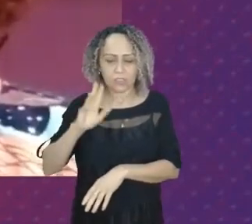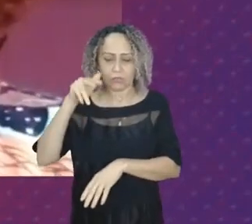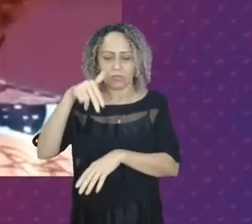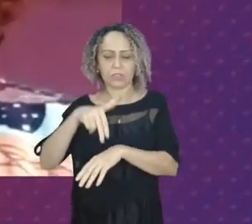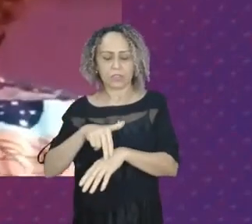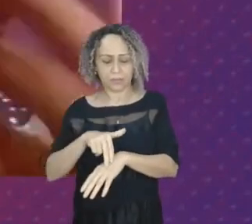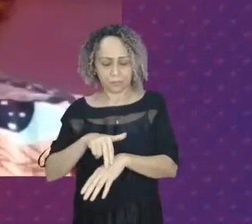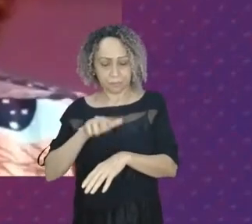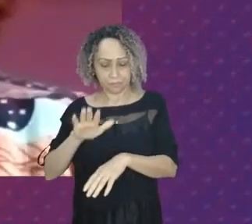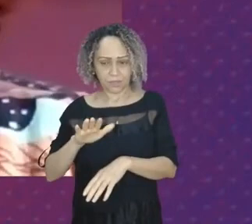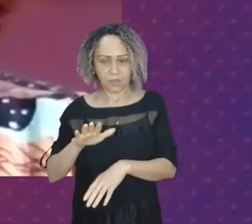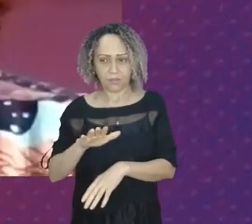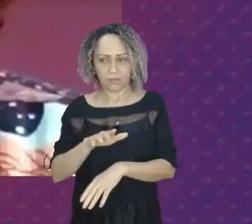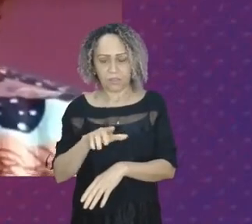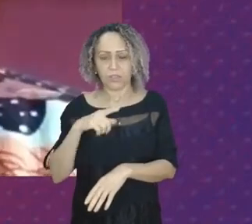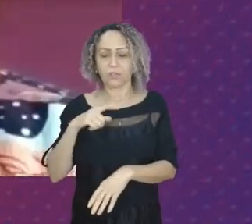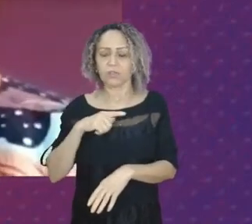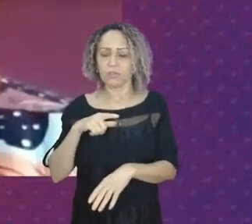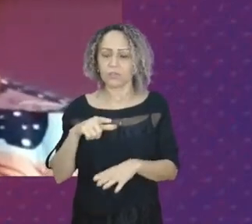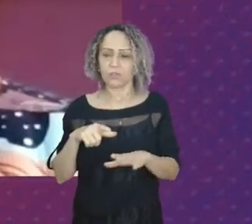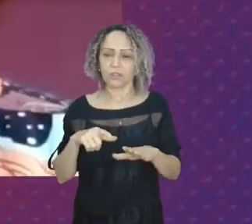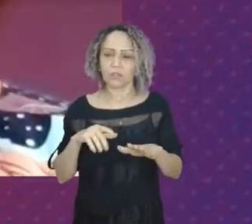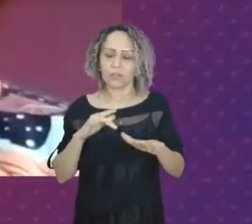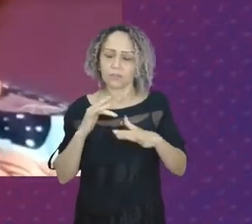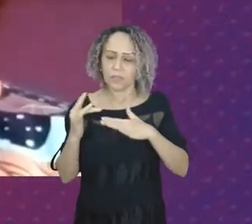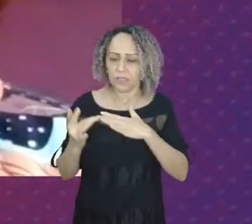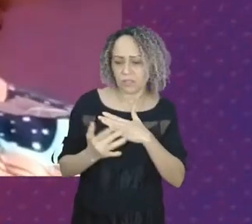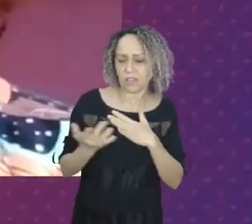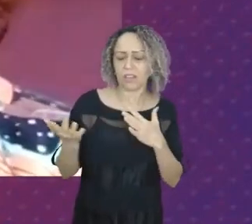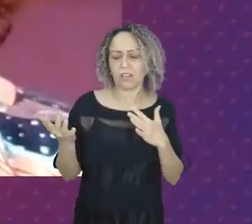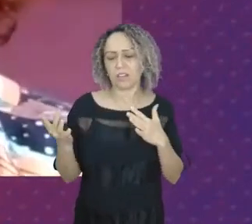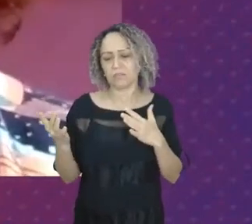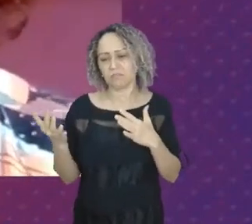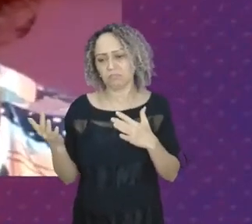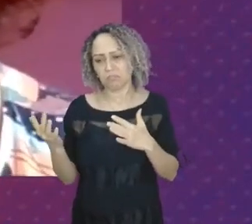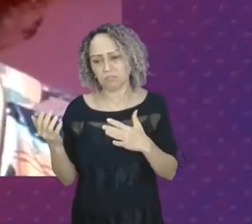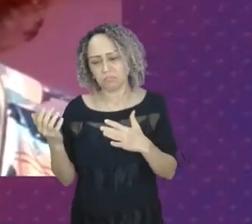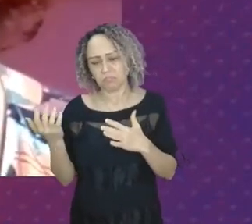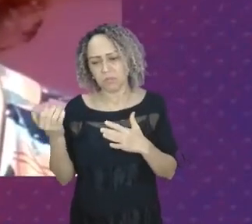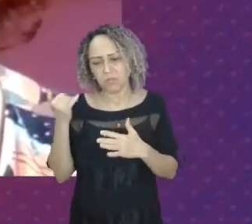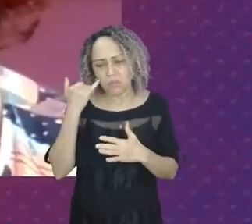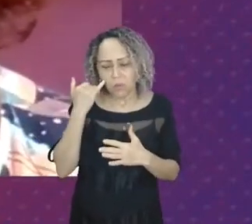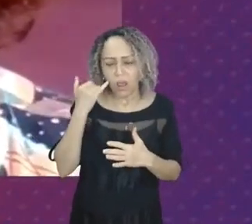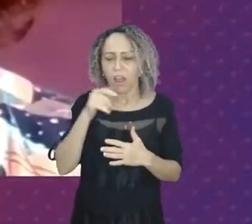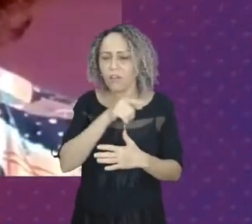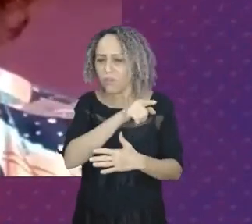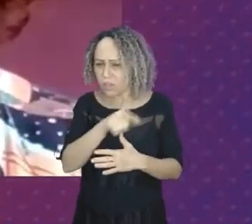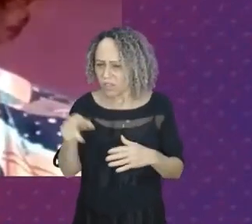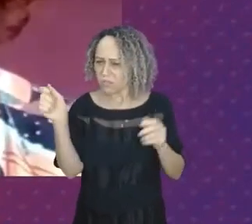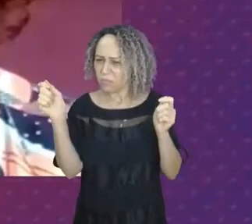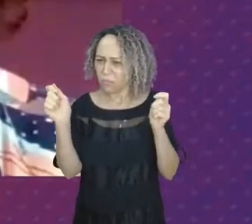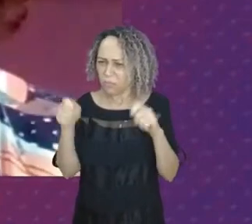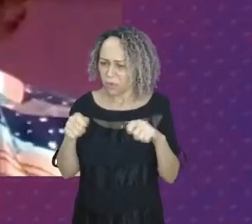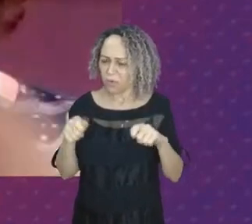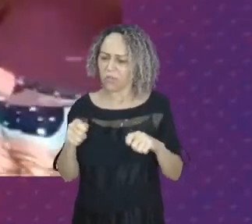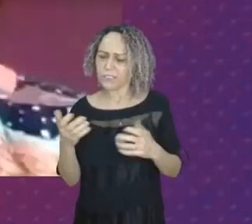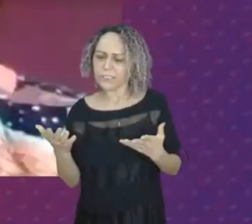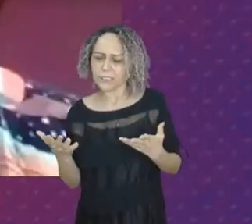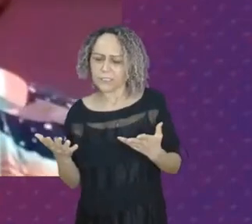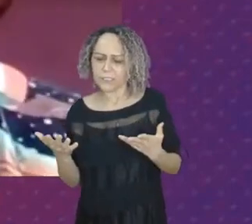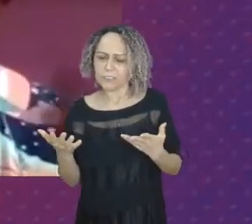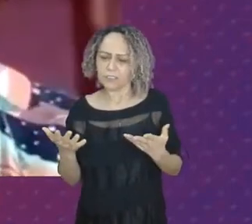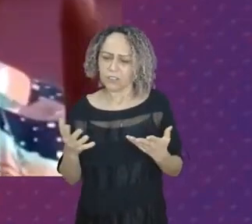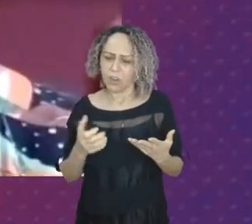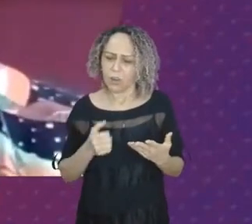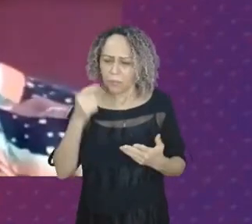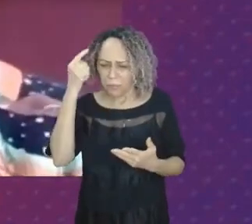contatos com a organização, então vocês fiquem à vontade para pensar sobre todas